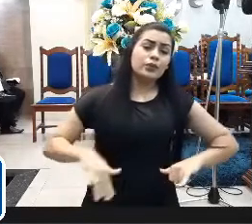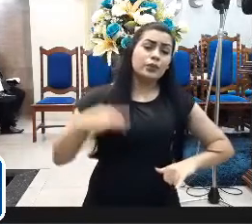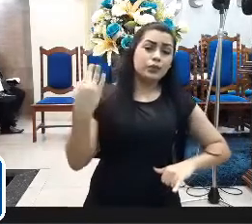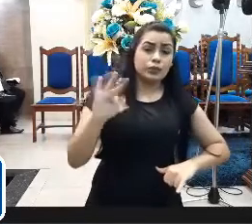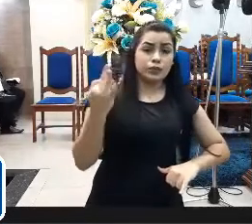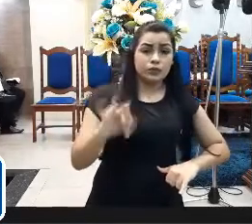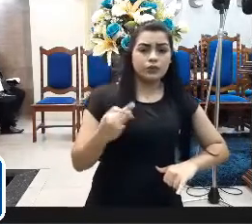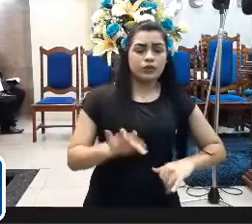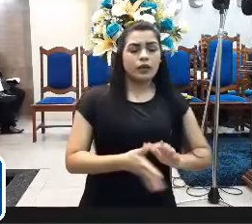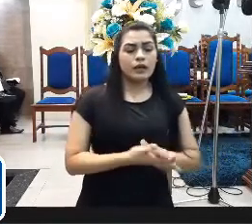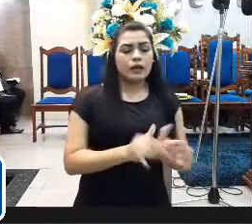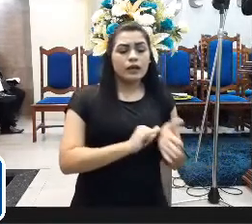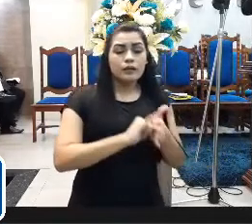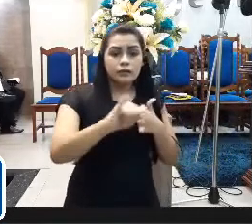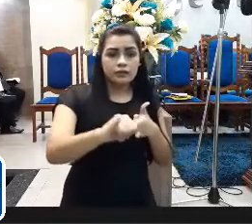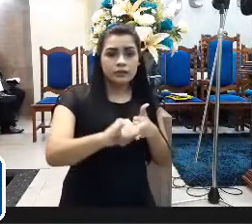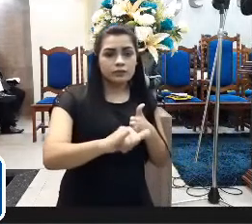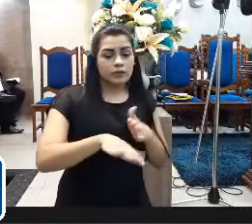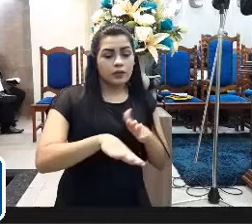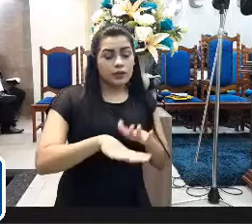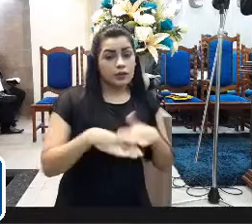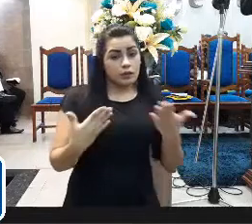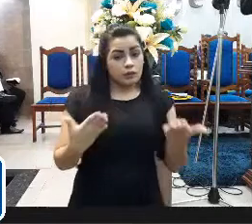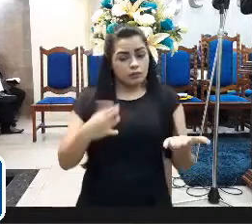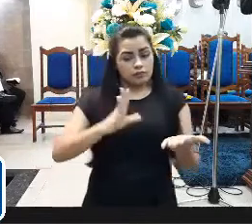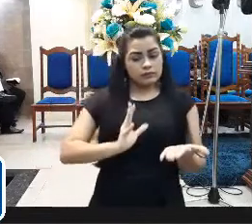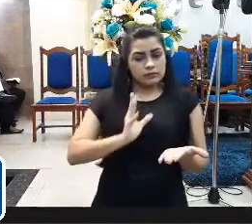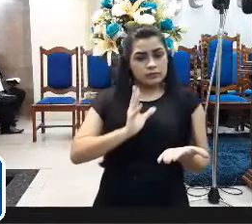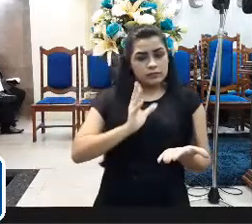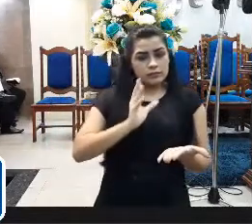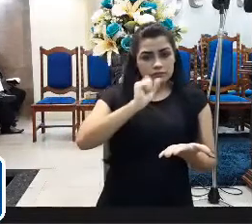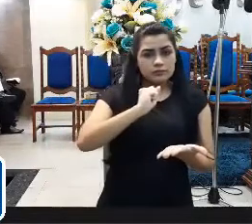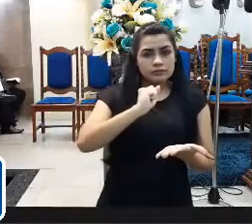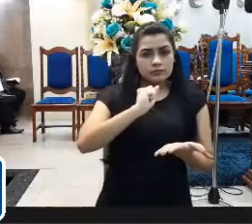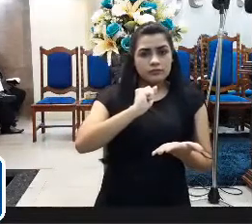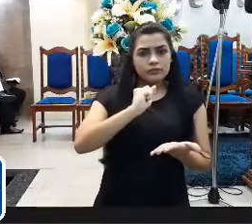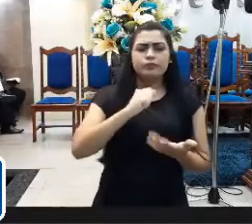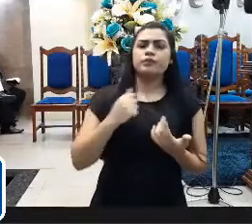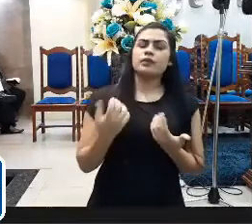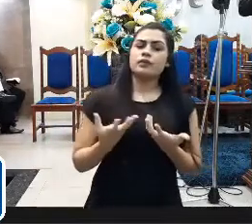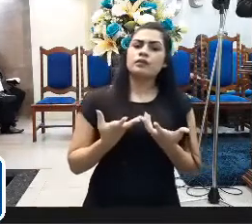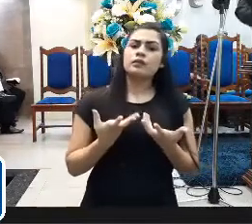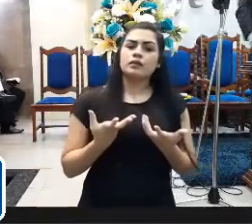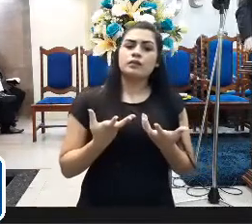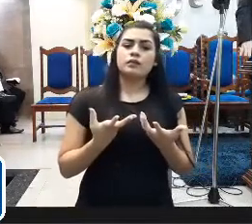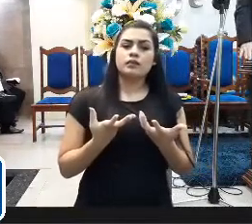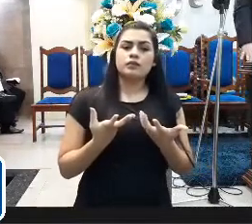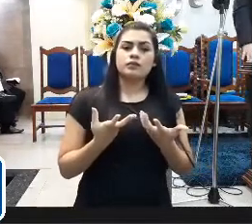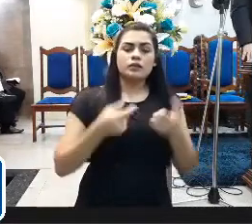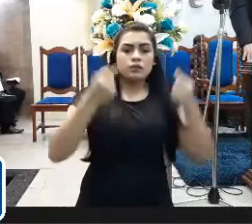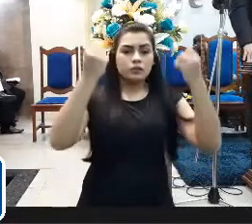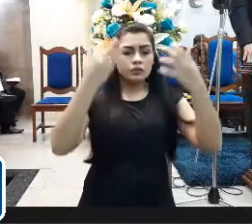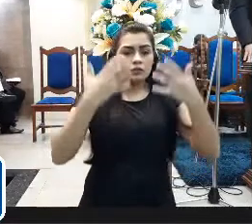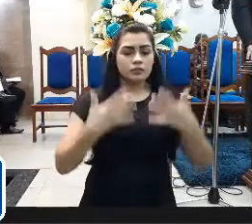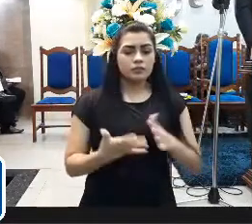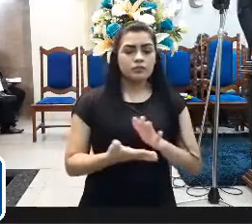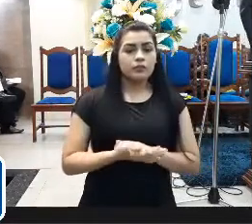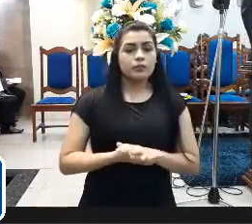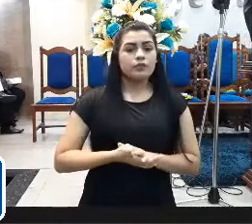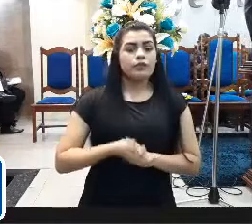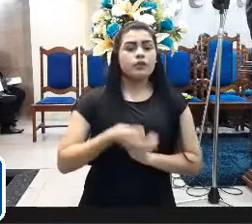apóstolo diz assim: da qual salvação inquiriram e trataram diligentemente os profetas